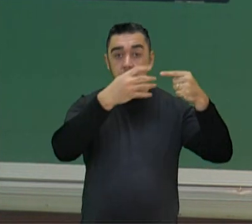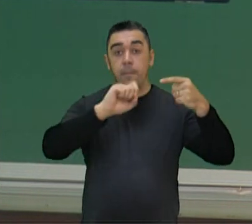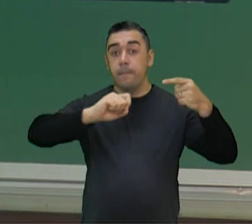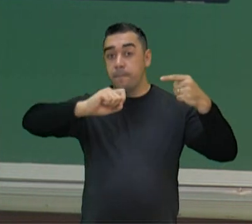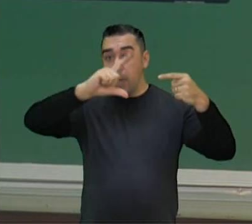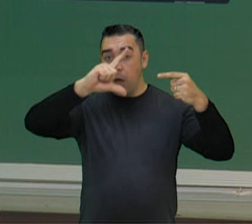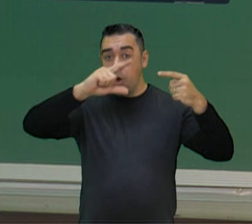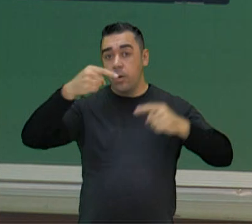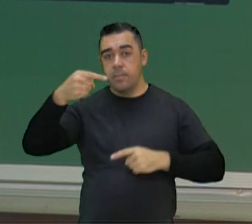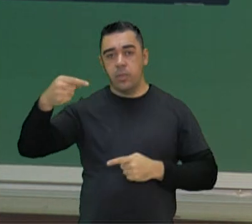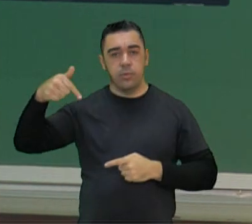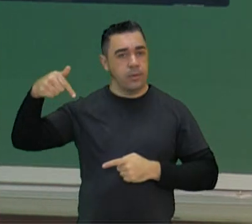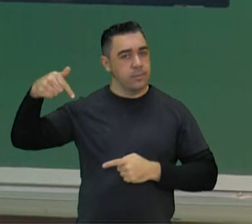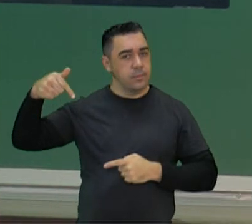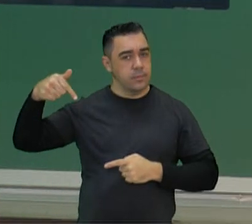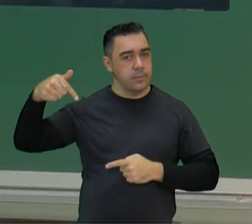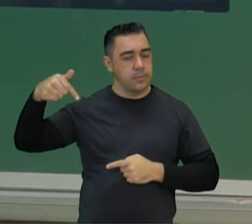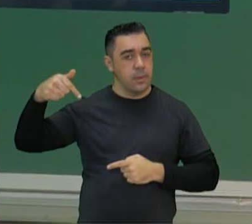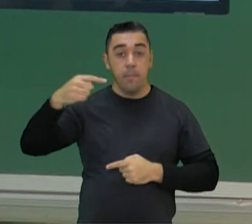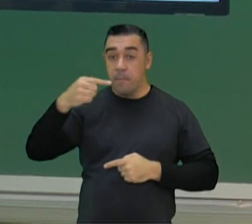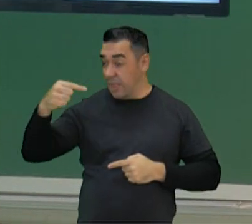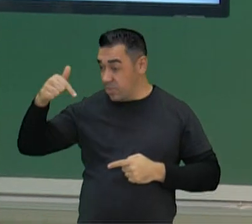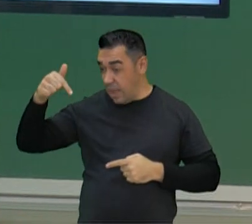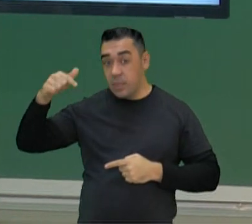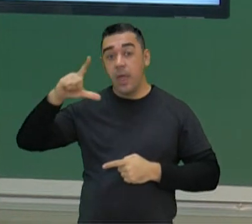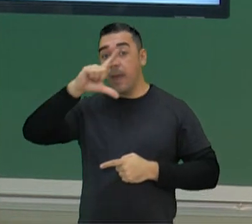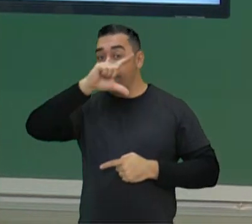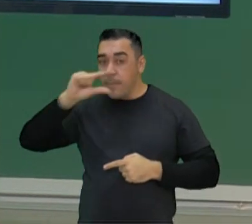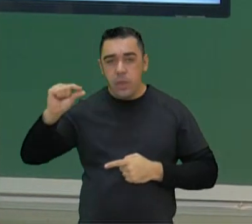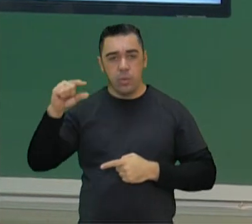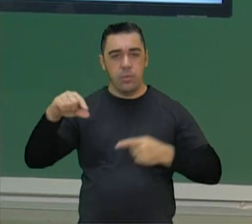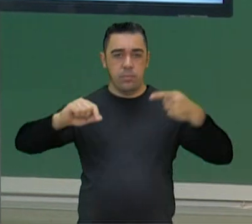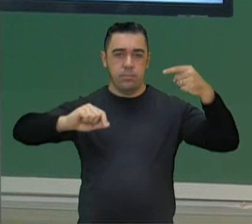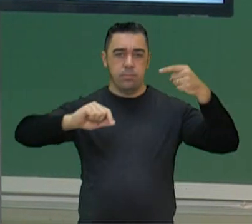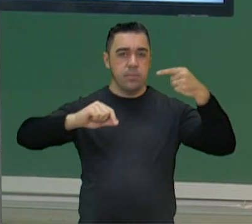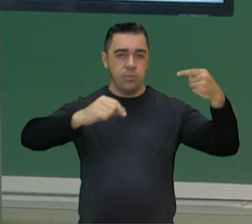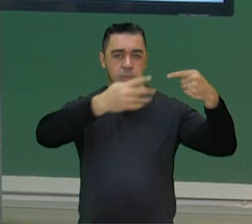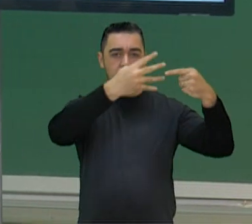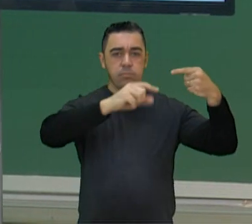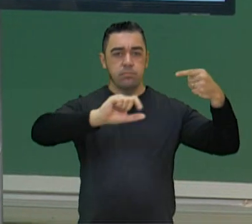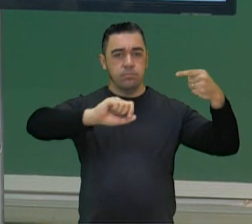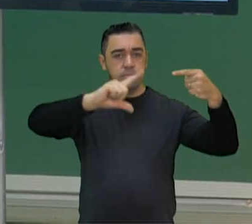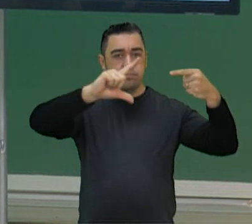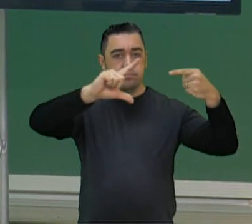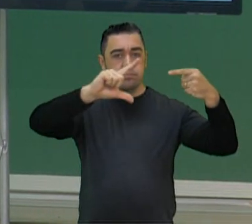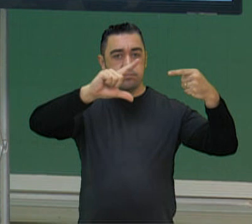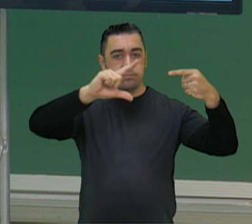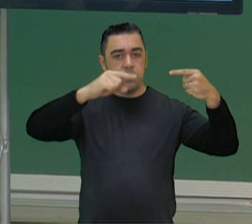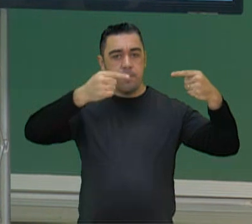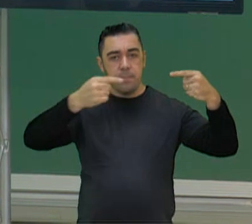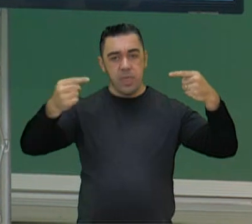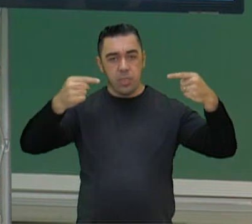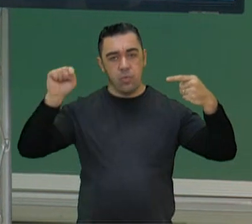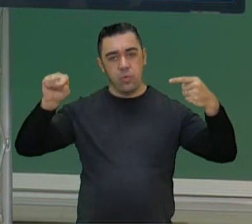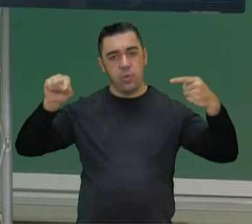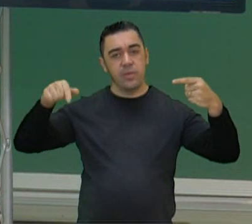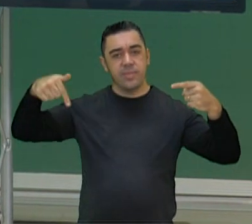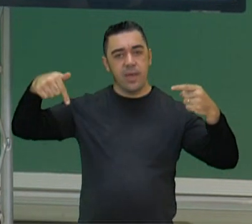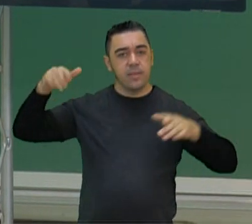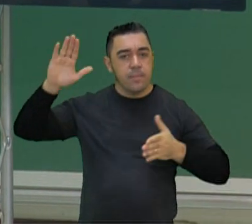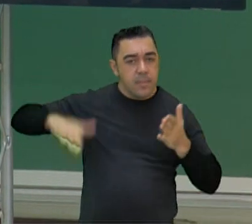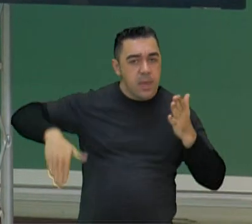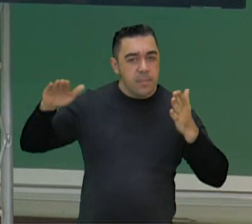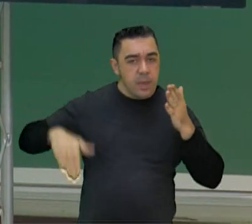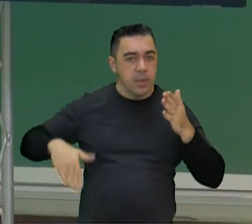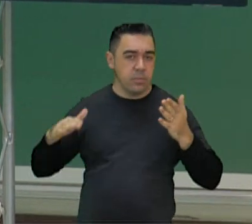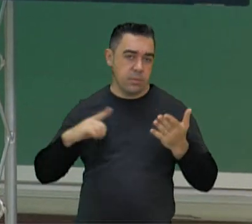7. Menos 7, ele tem mais negatividade, digamos assim. Ele é